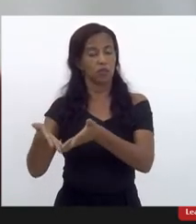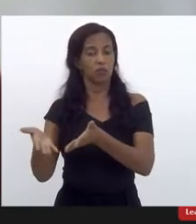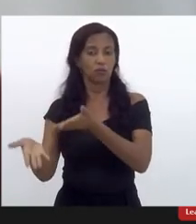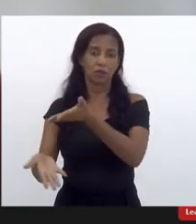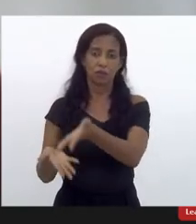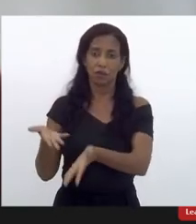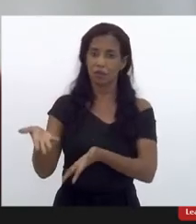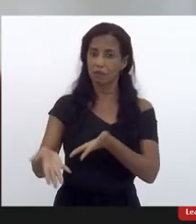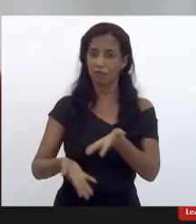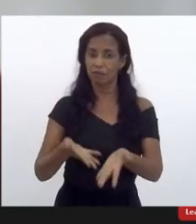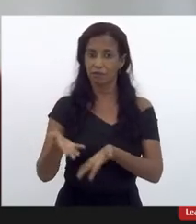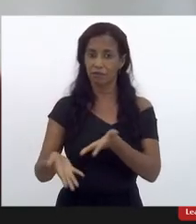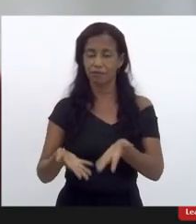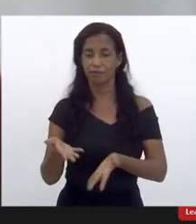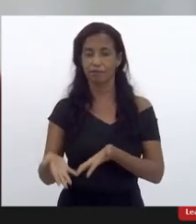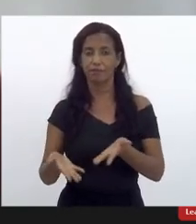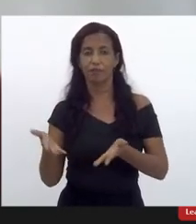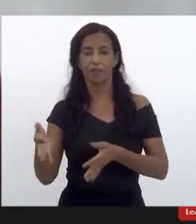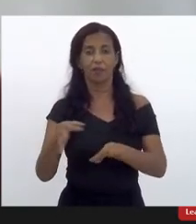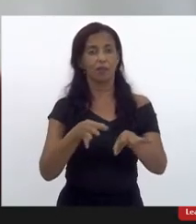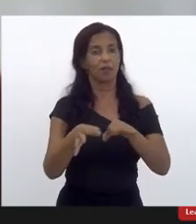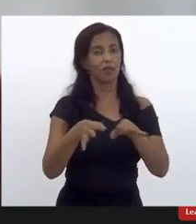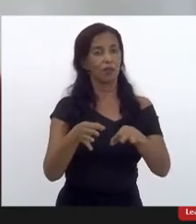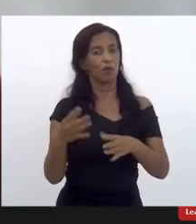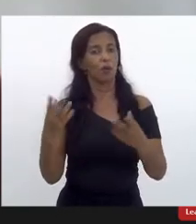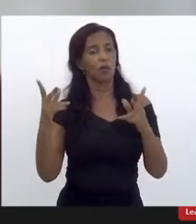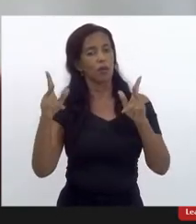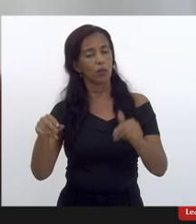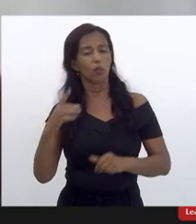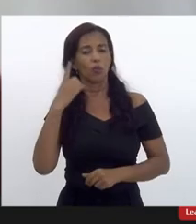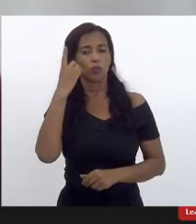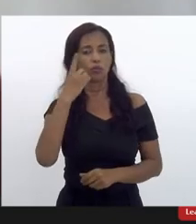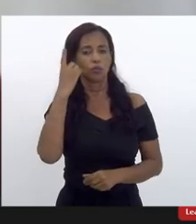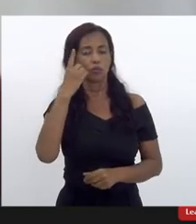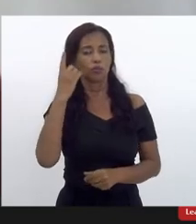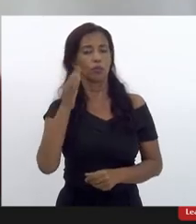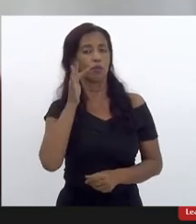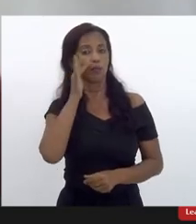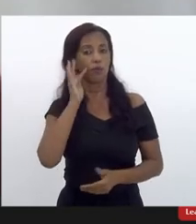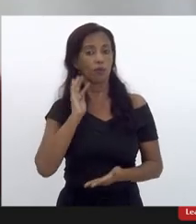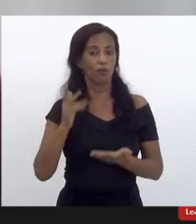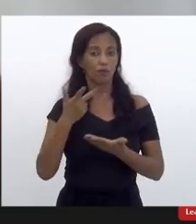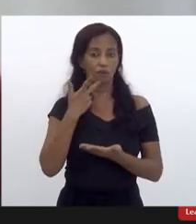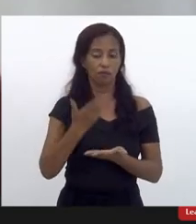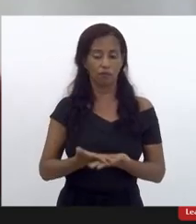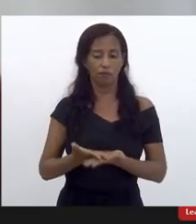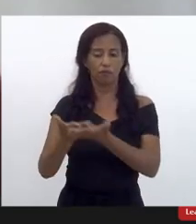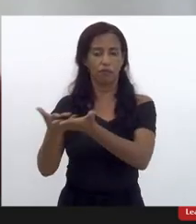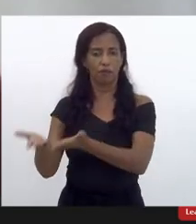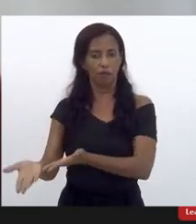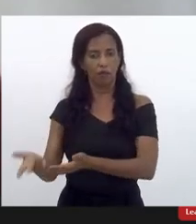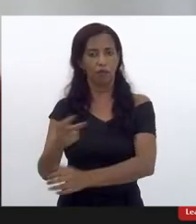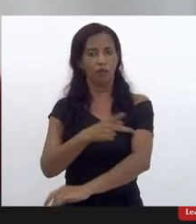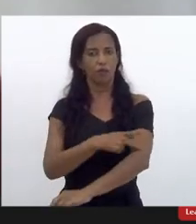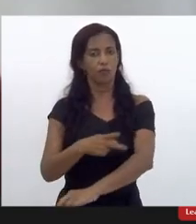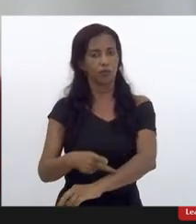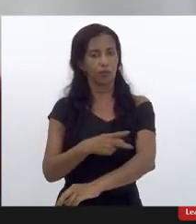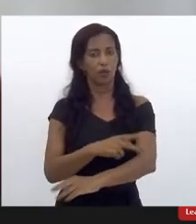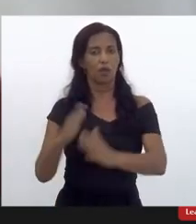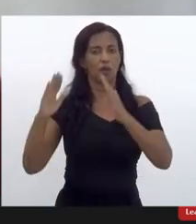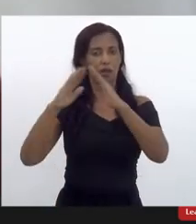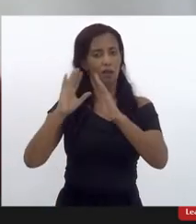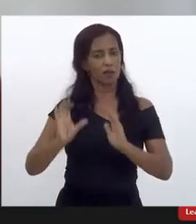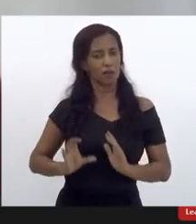tratado exatamente da forma como o deputado fez, o deputado Flávio Serafini levou lá as pedagogas à Casa Civil,